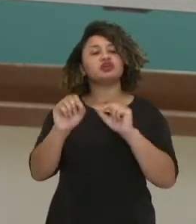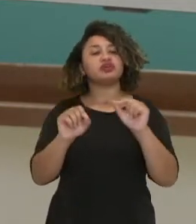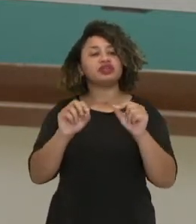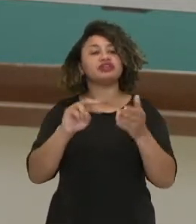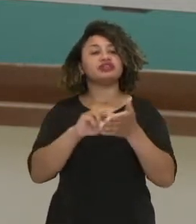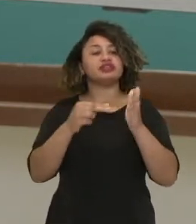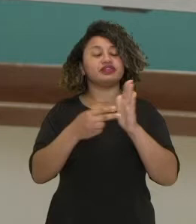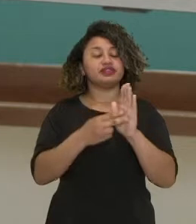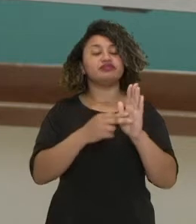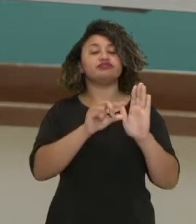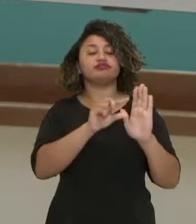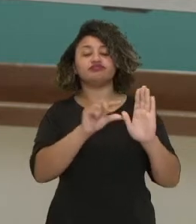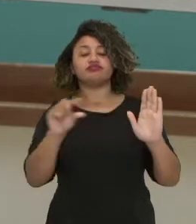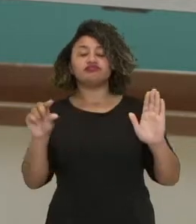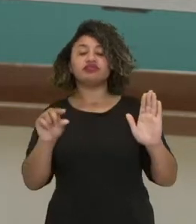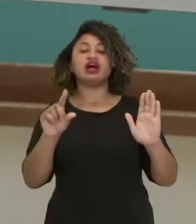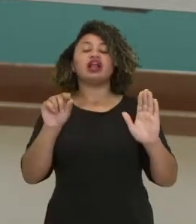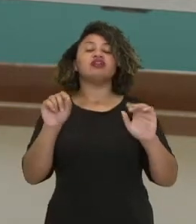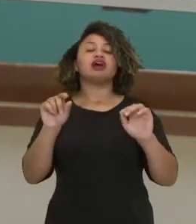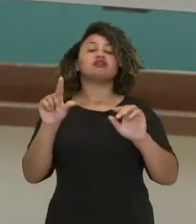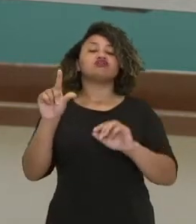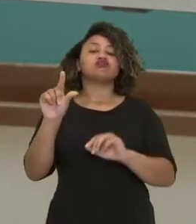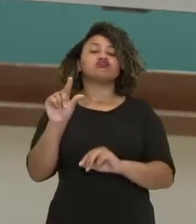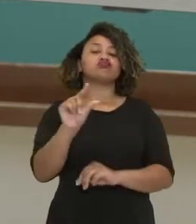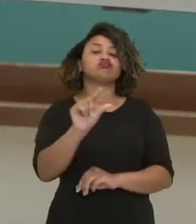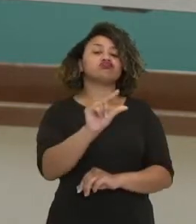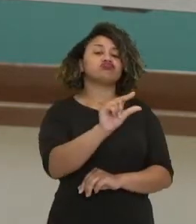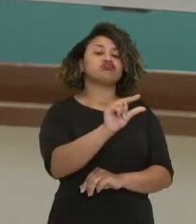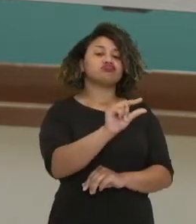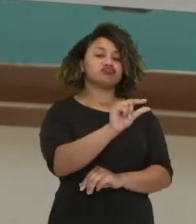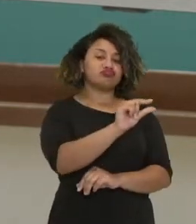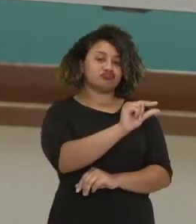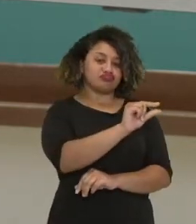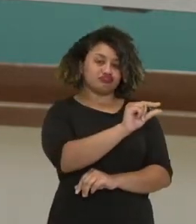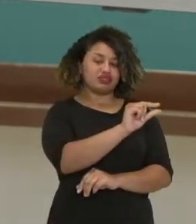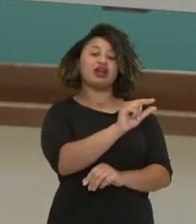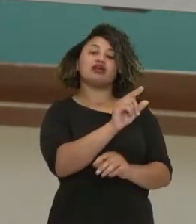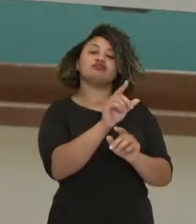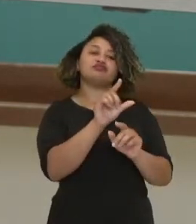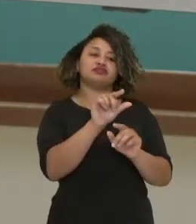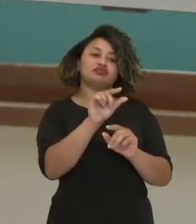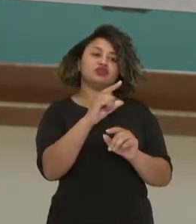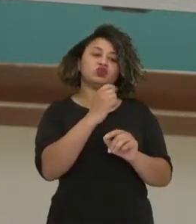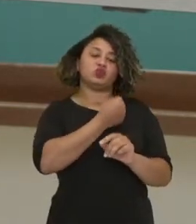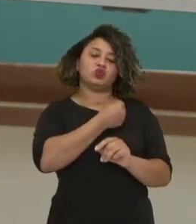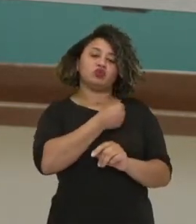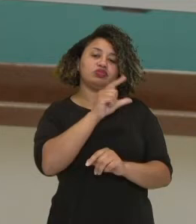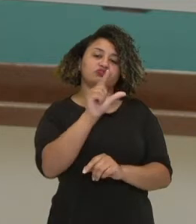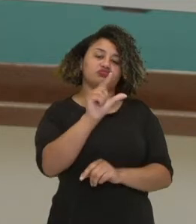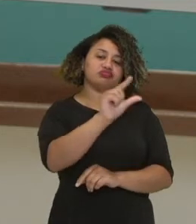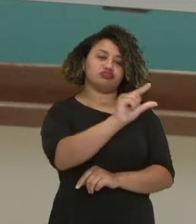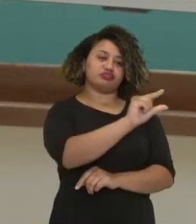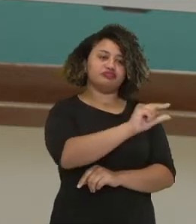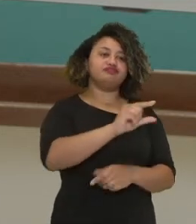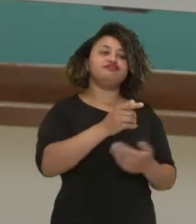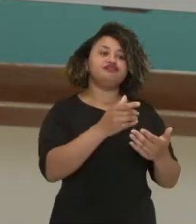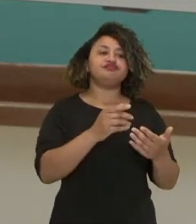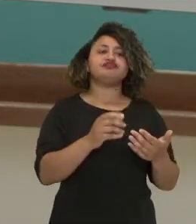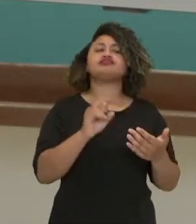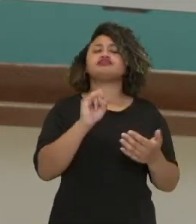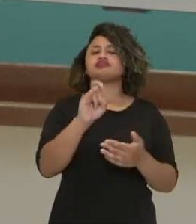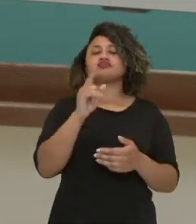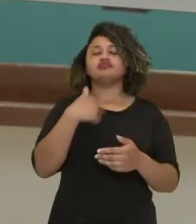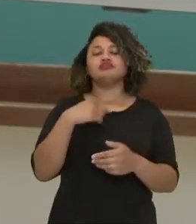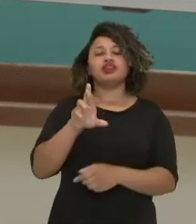essa sequência é decrescente, cada vez o número vai ficando menor. E quando ela é igual a